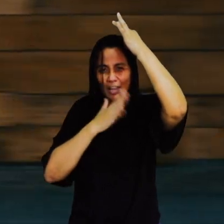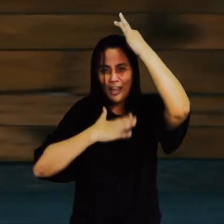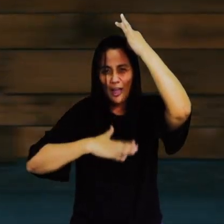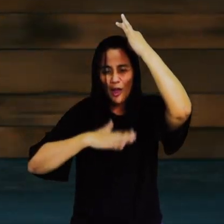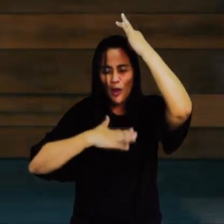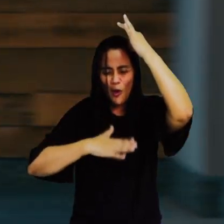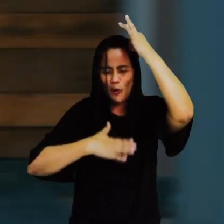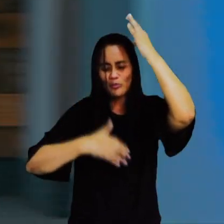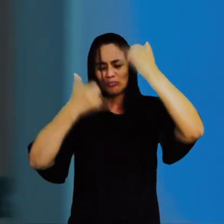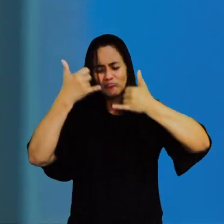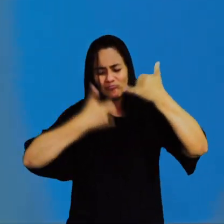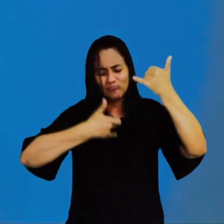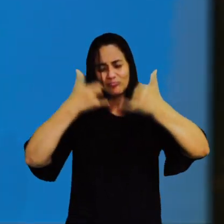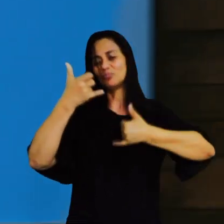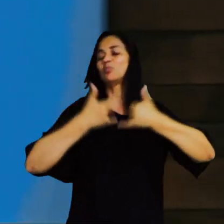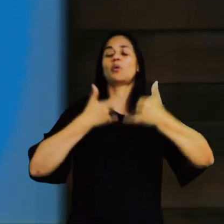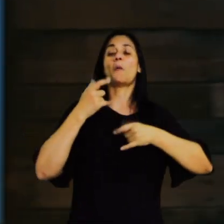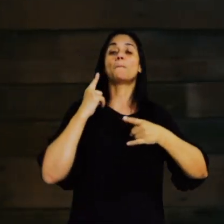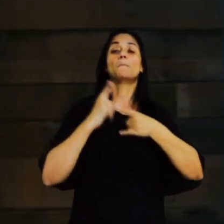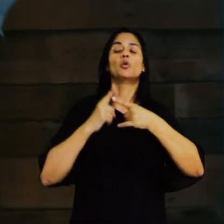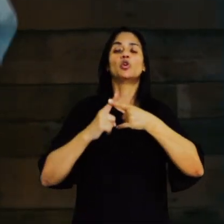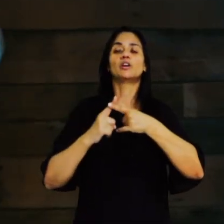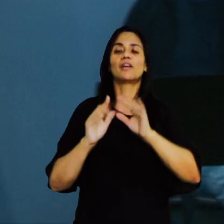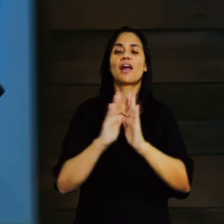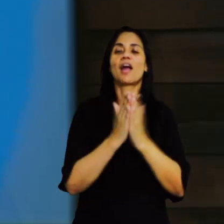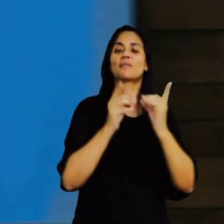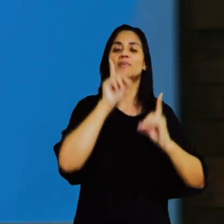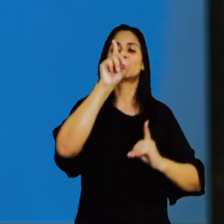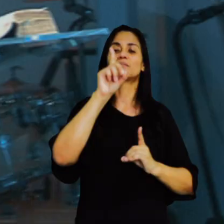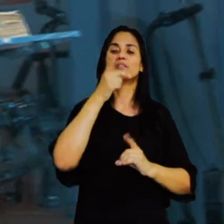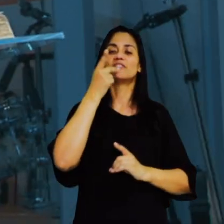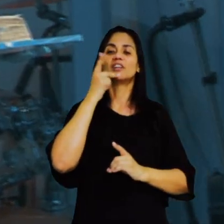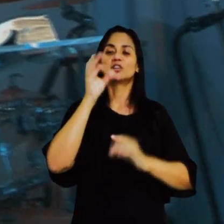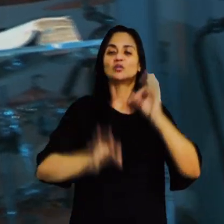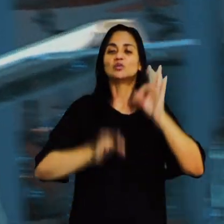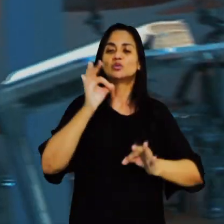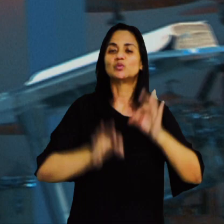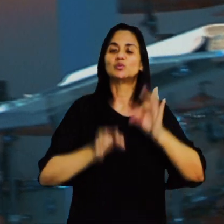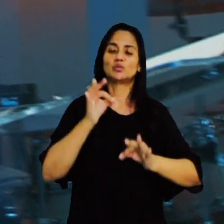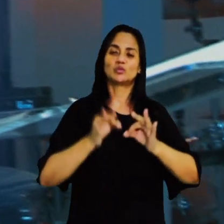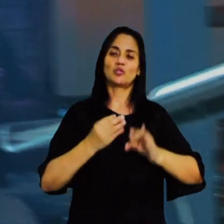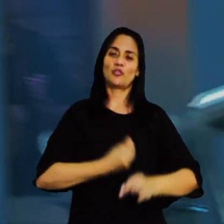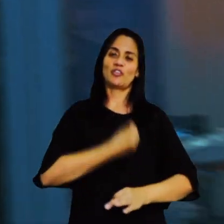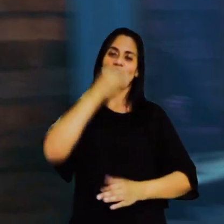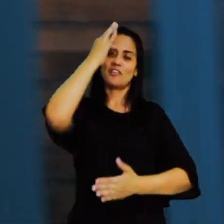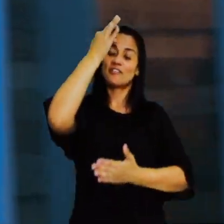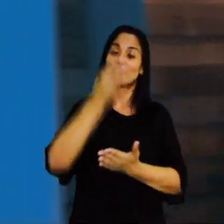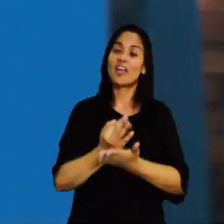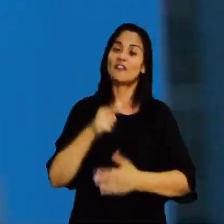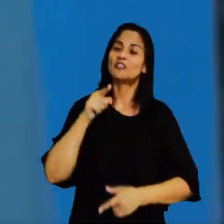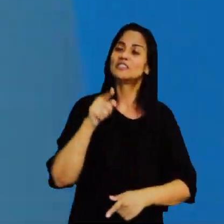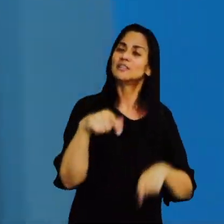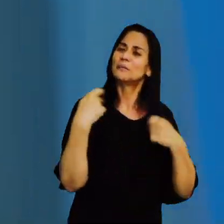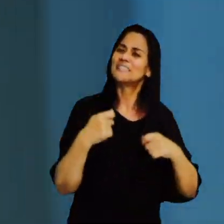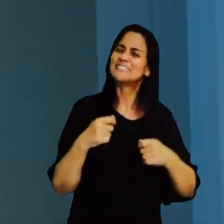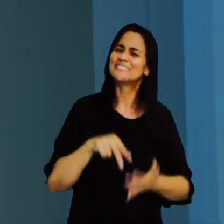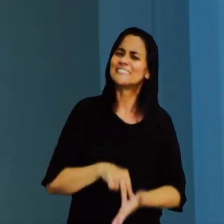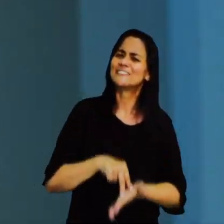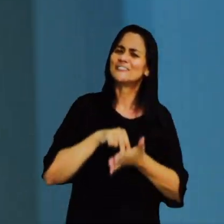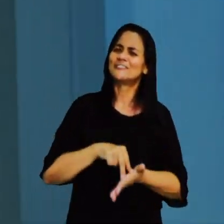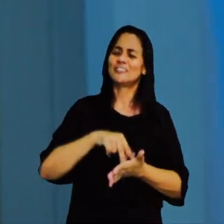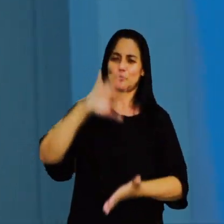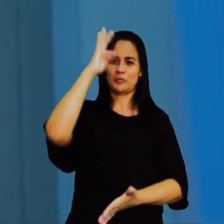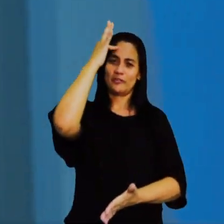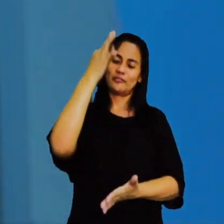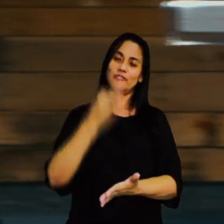que o justo viverá da fé. Você tem que guardar a fé, você tem que guardar firmemente a fé, não